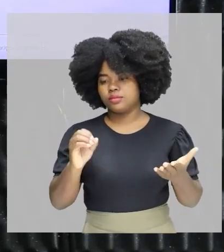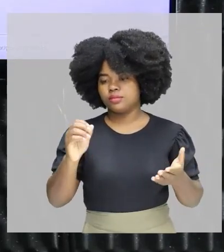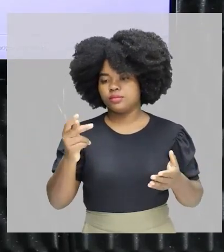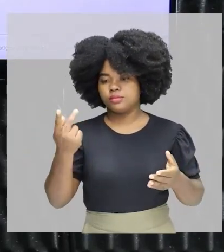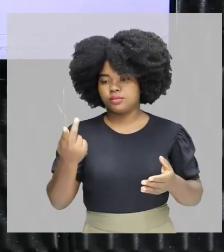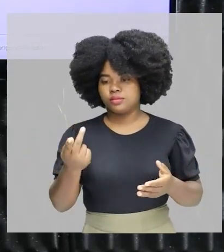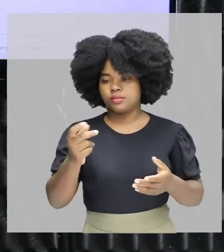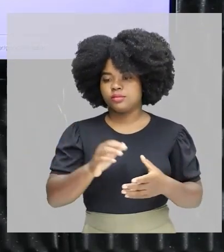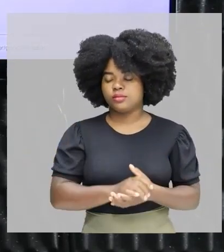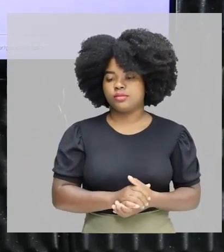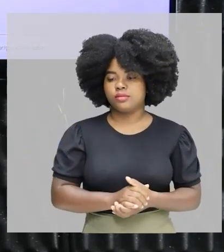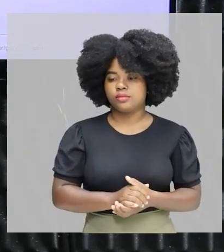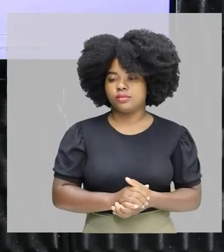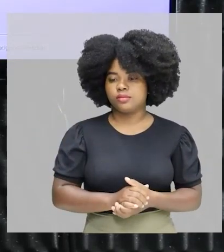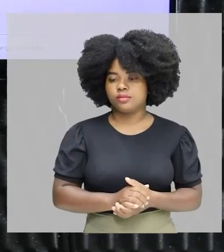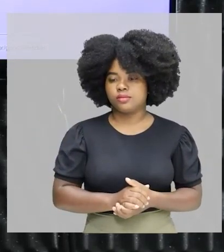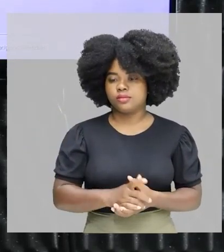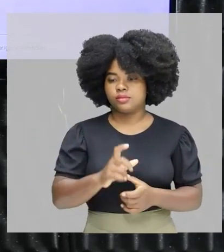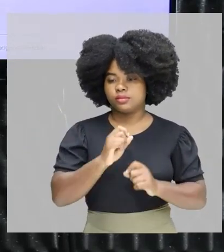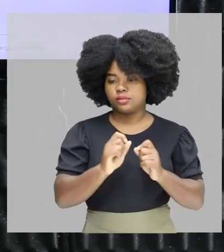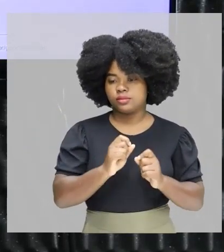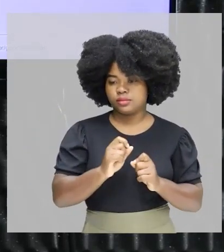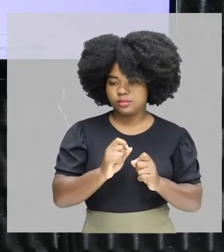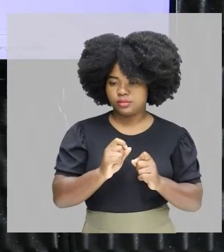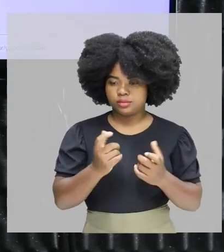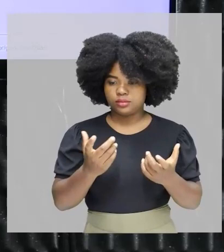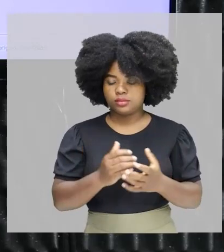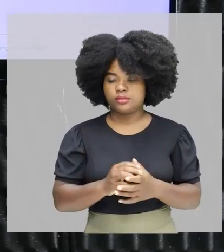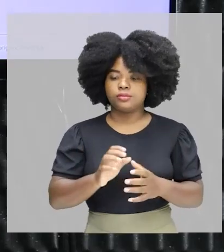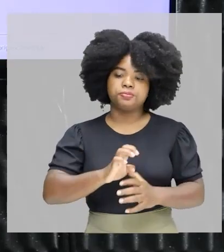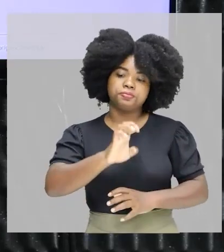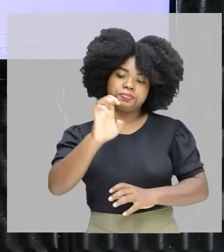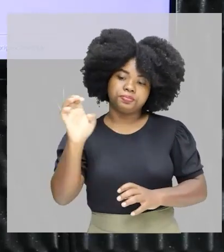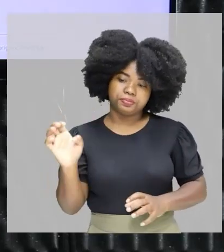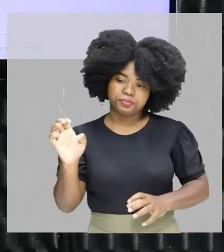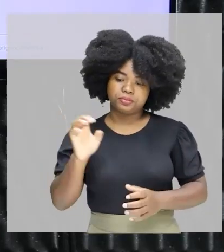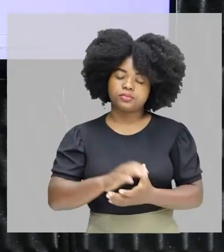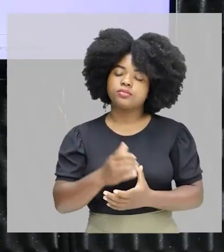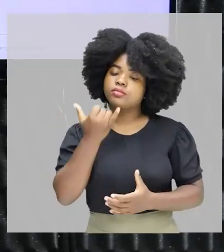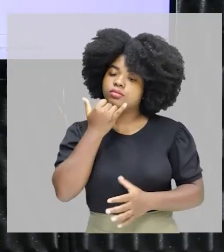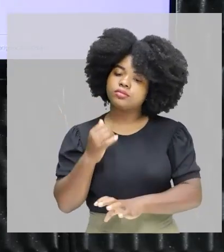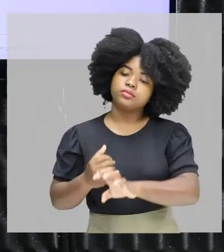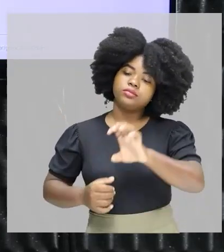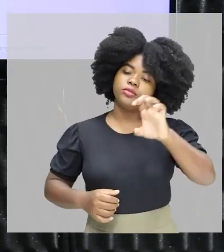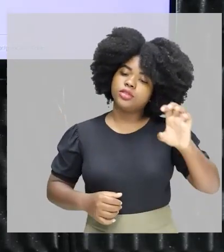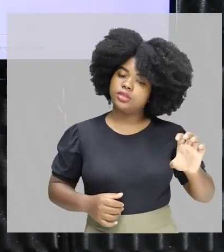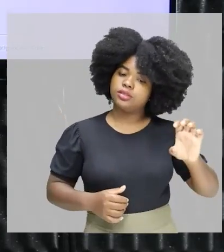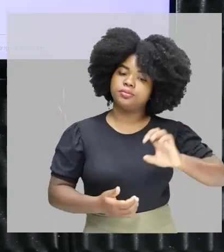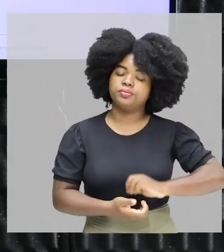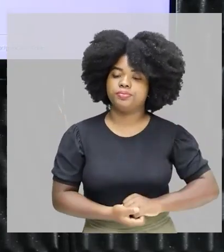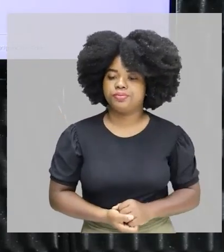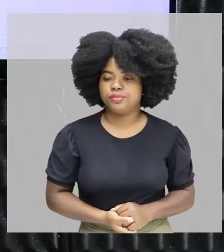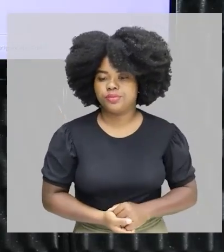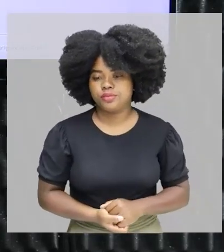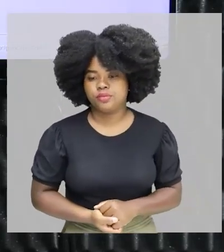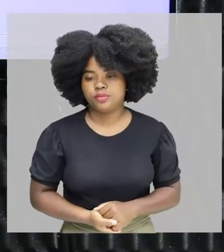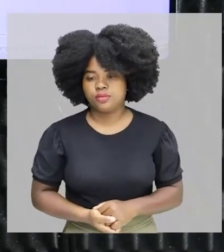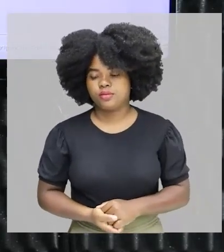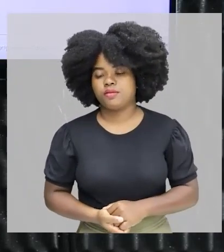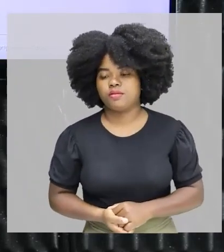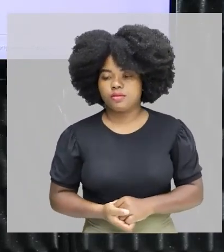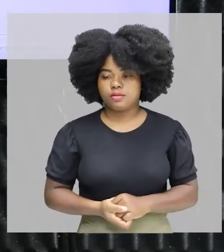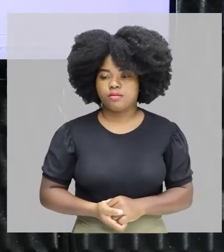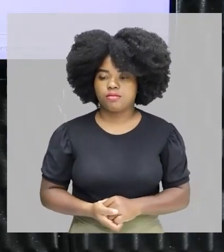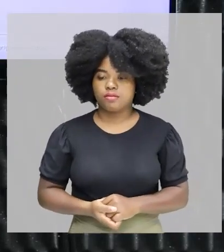da hidroxila, nós vamos ter um deslocamento para a esquerda, tá certo? Olha só,